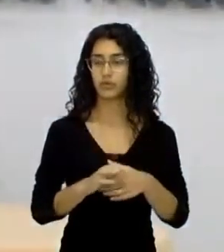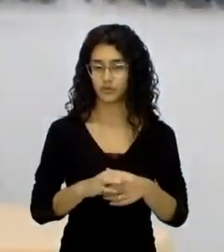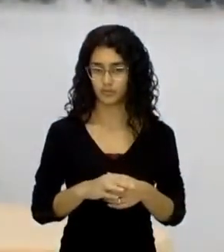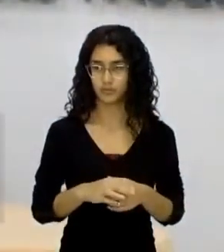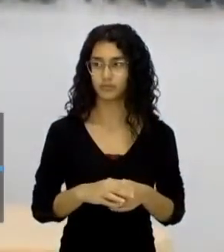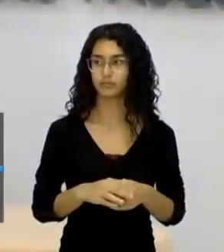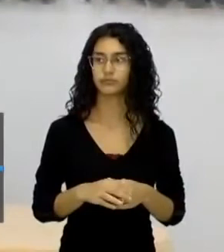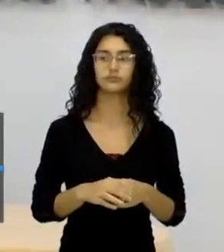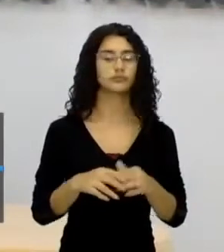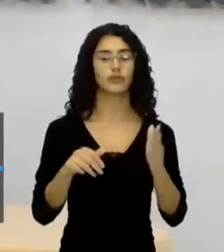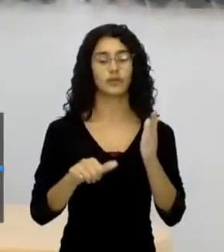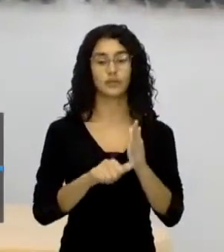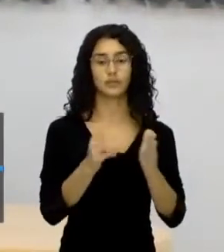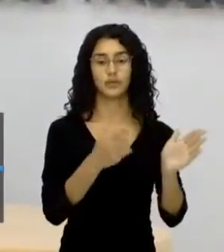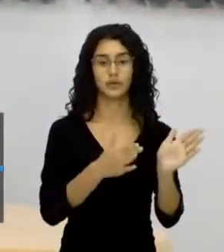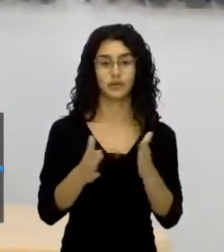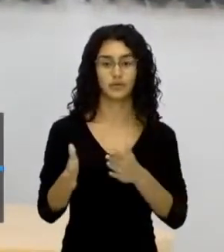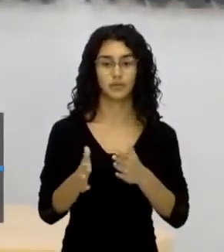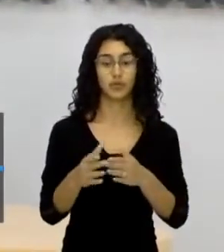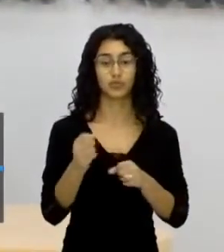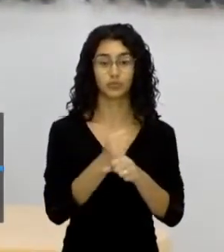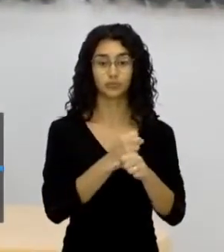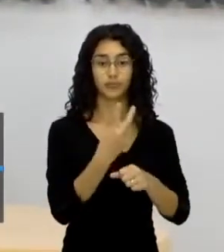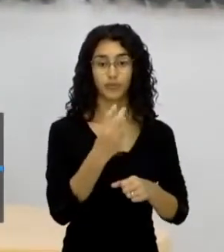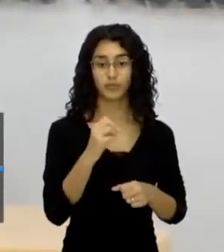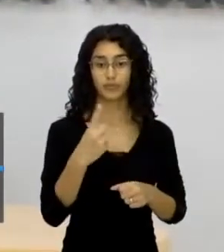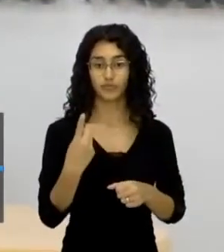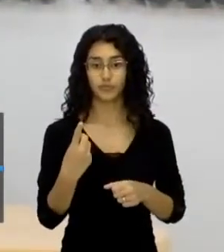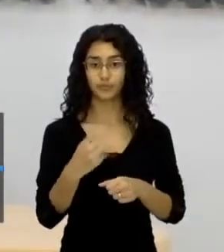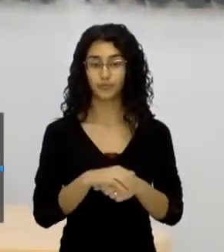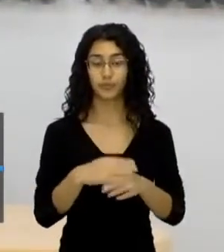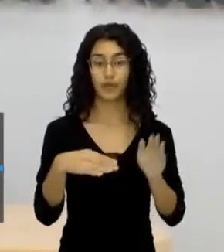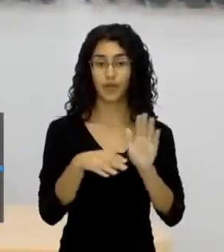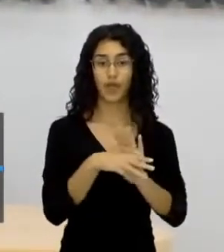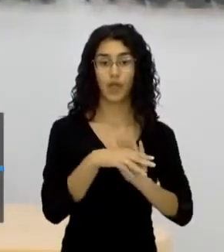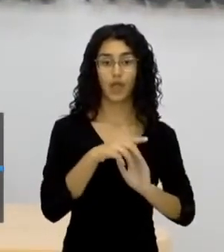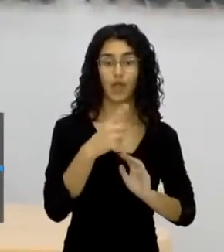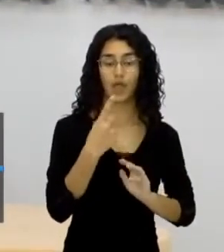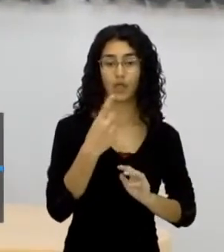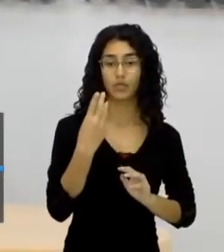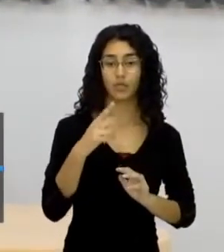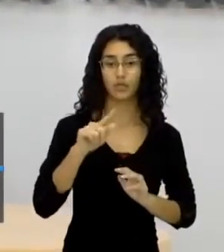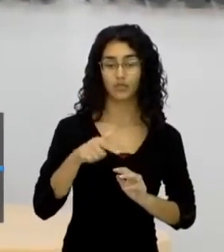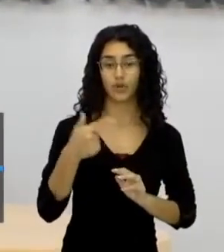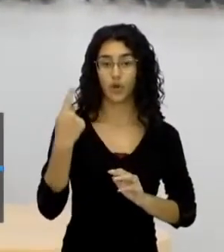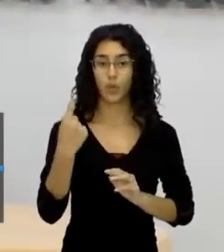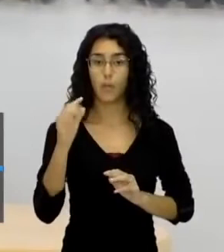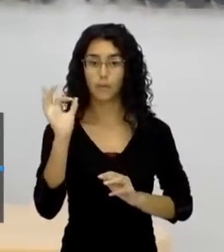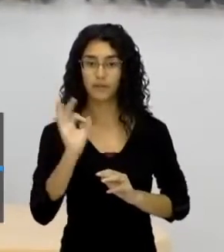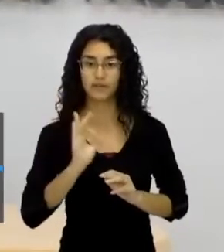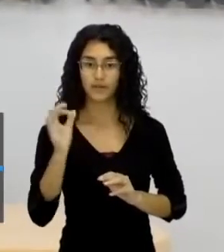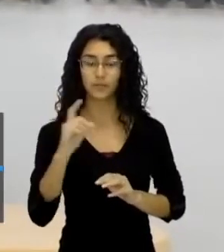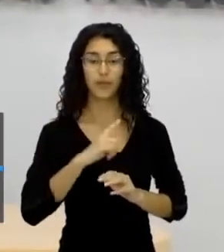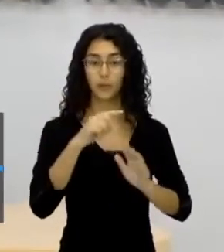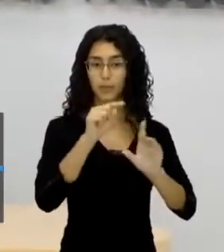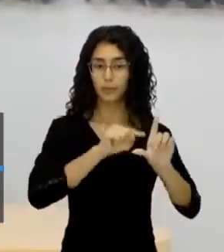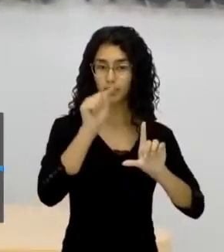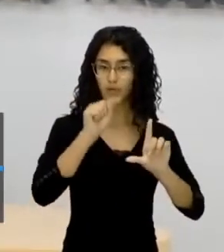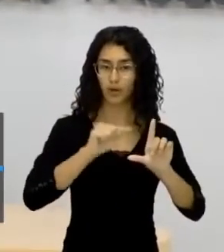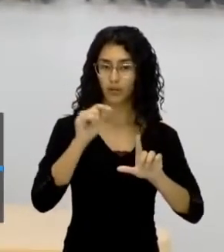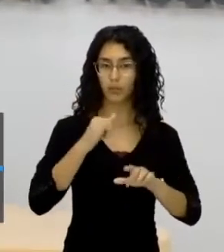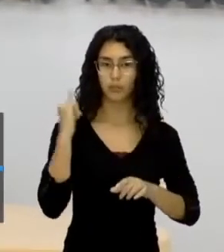época, né, do primeiro trimestre de 2021, foi de 14,1%. E tem um dado aqui um pouco grave,